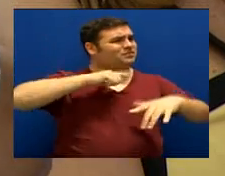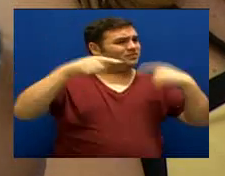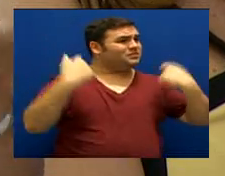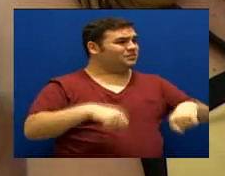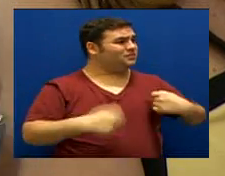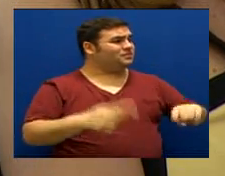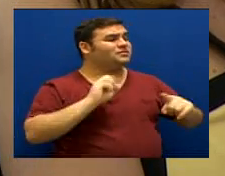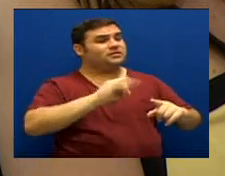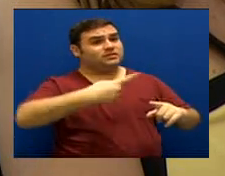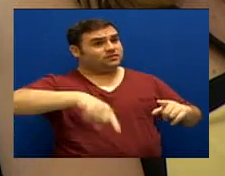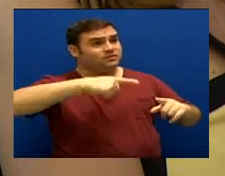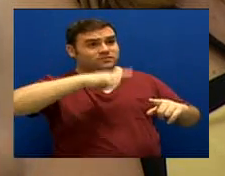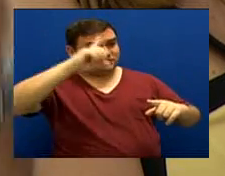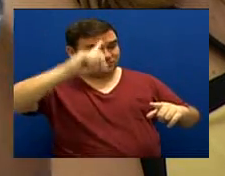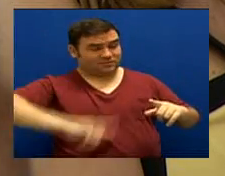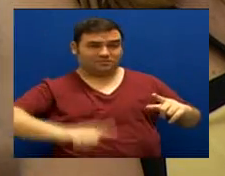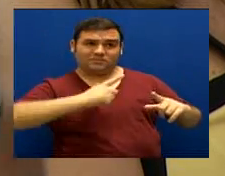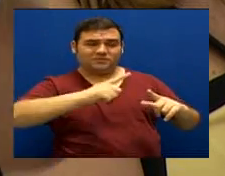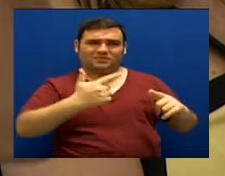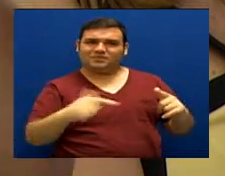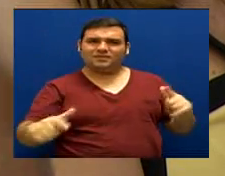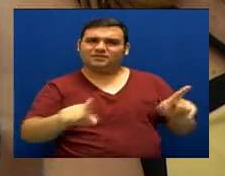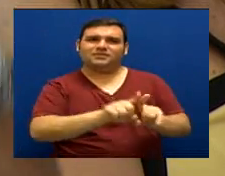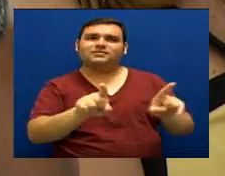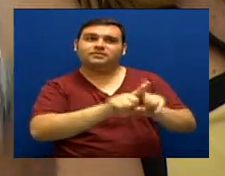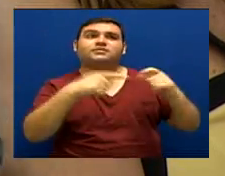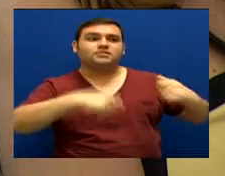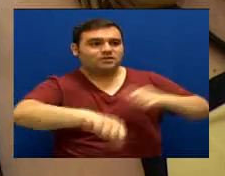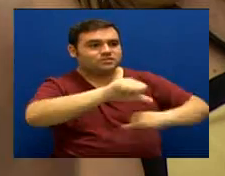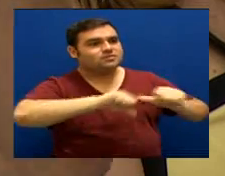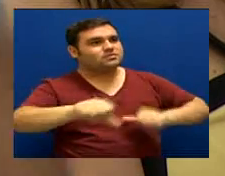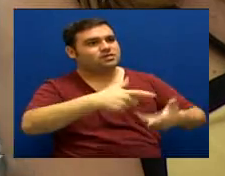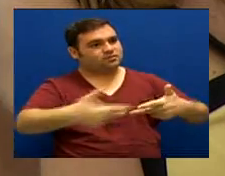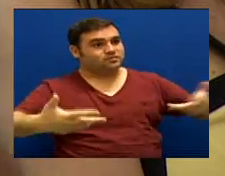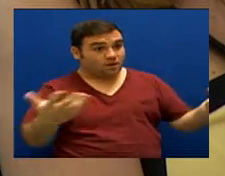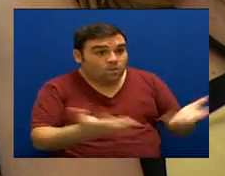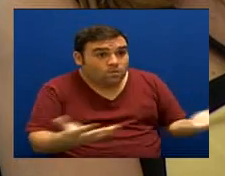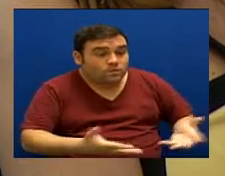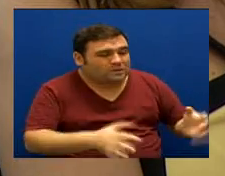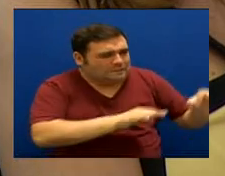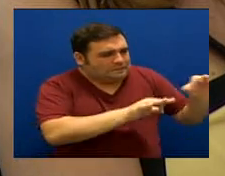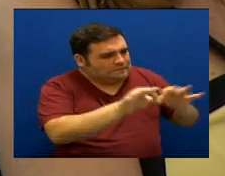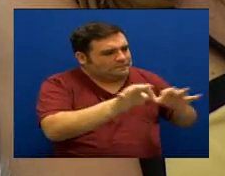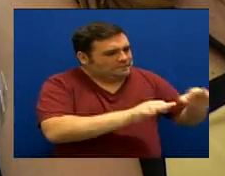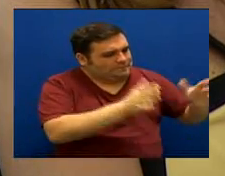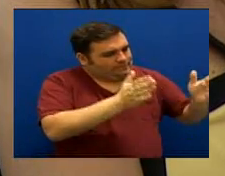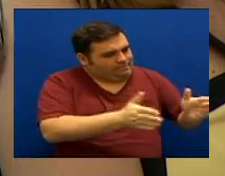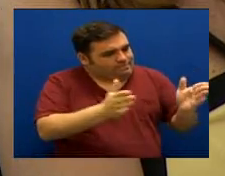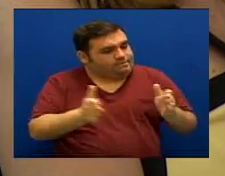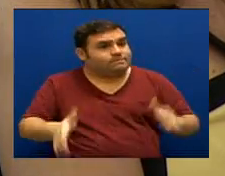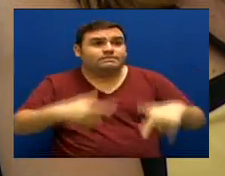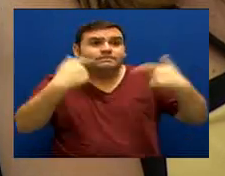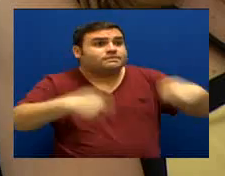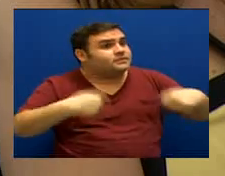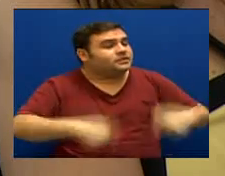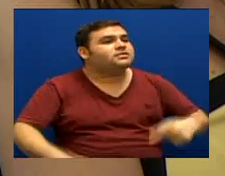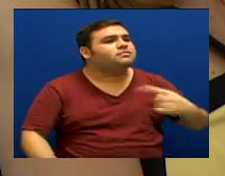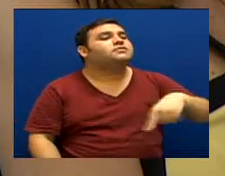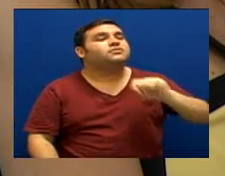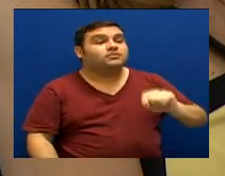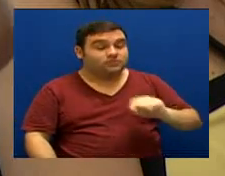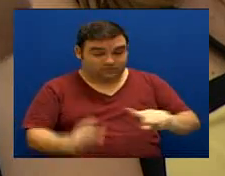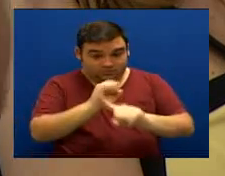nós não nos conscientizarmos de que tem que se mudar muita coisa organizativa mente mas já tô falando